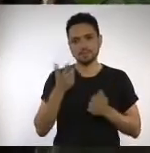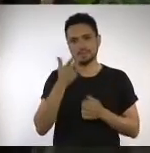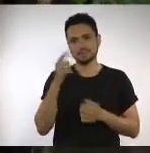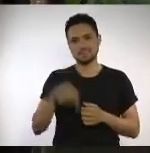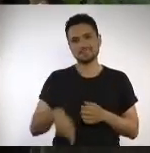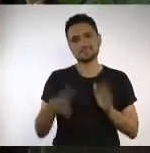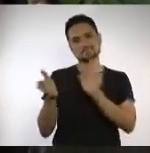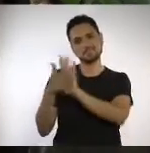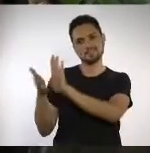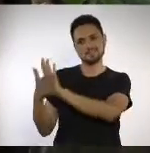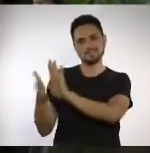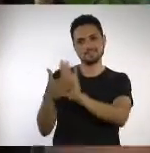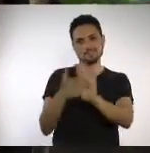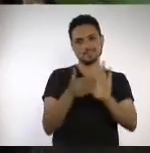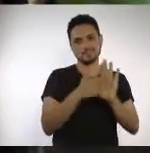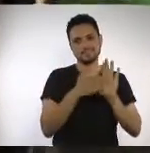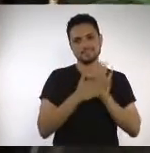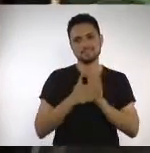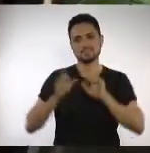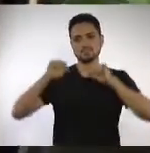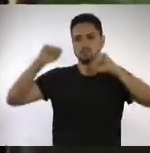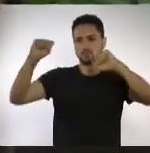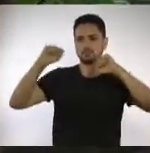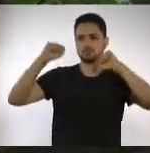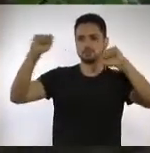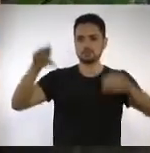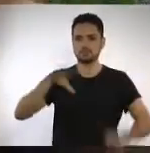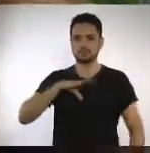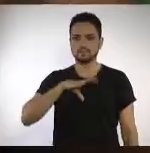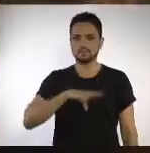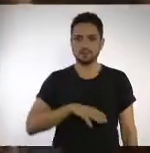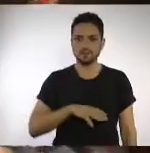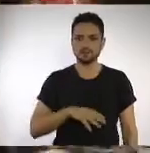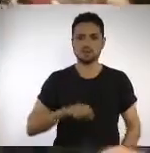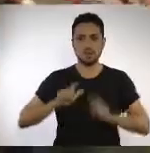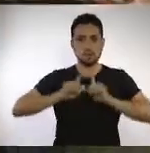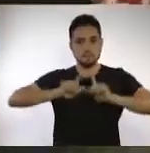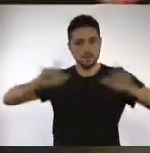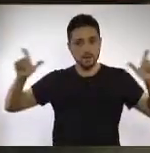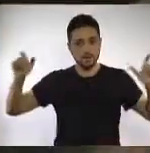de parabéns à torcida do Vasco, essa torcida, a maior torcida independente do Brasil. Muito obrigado.